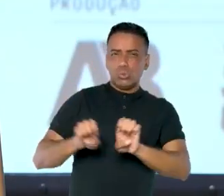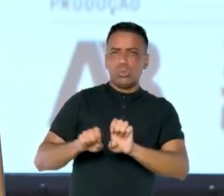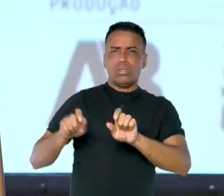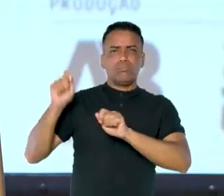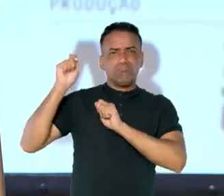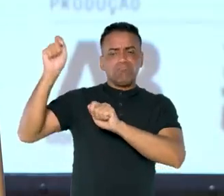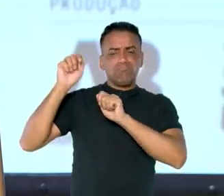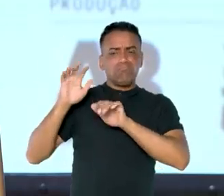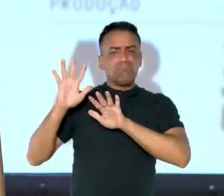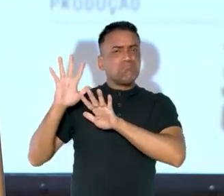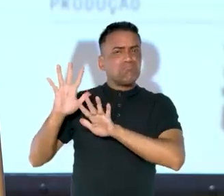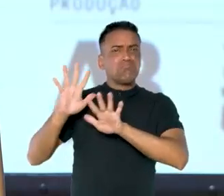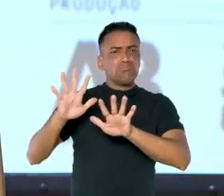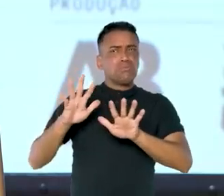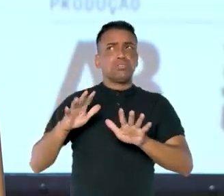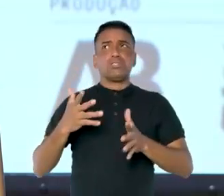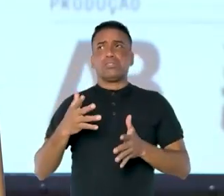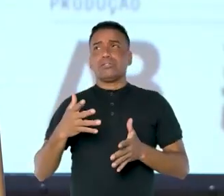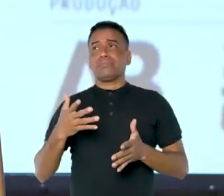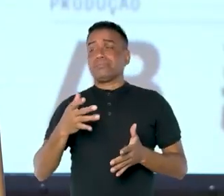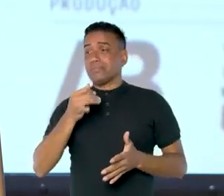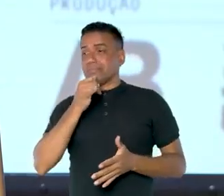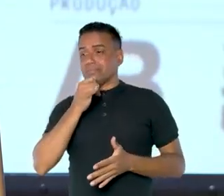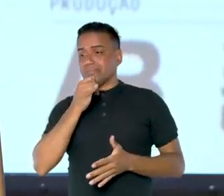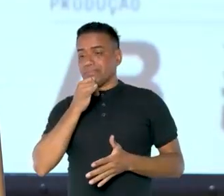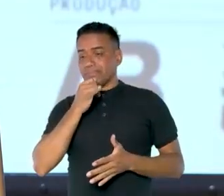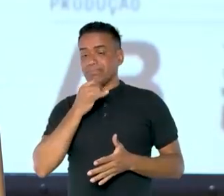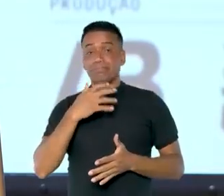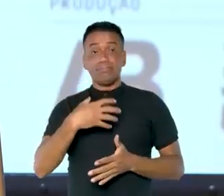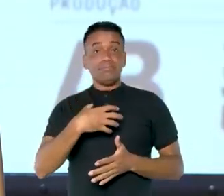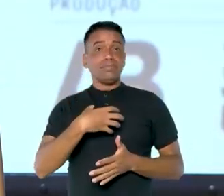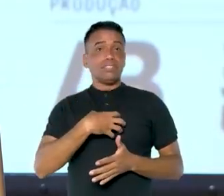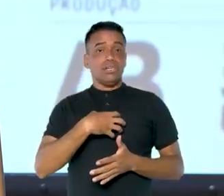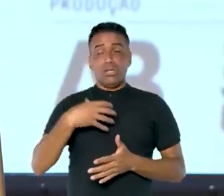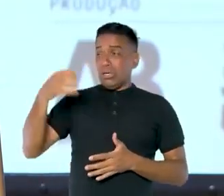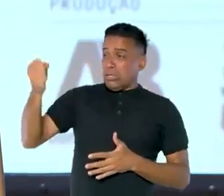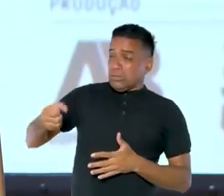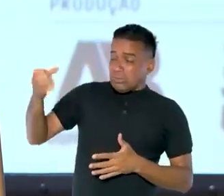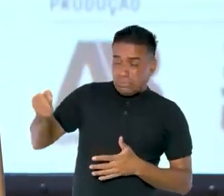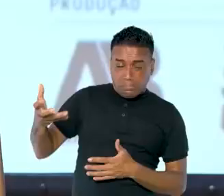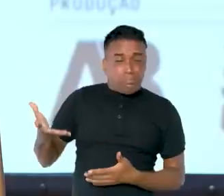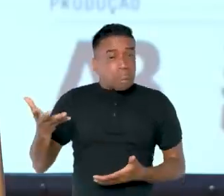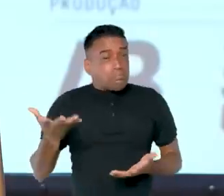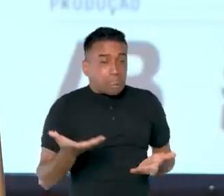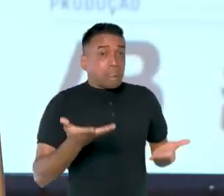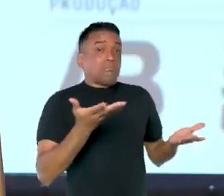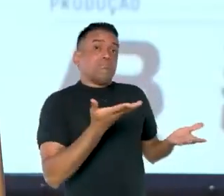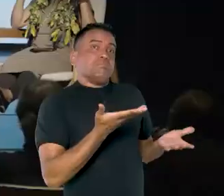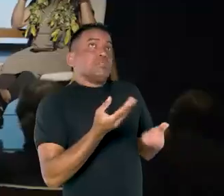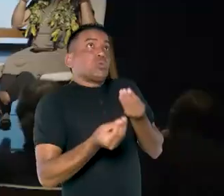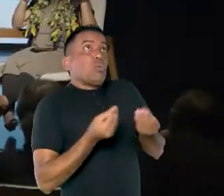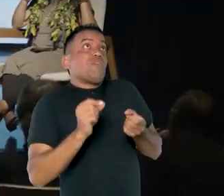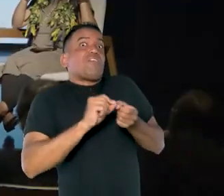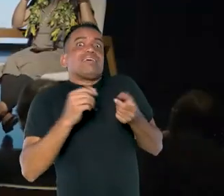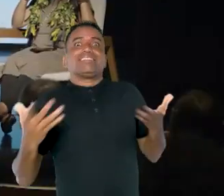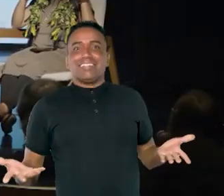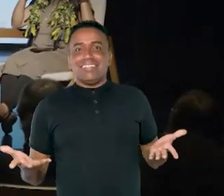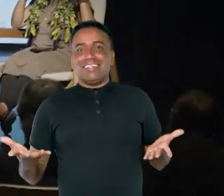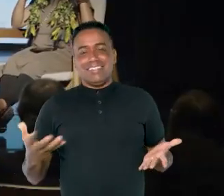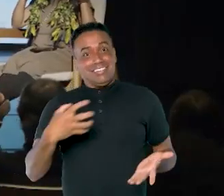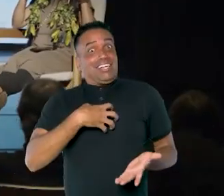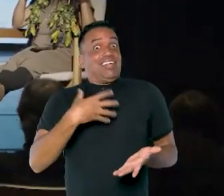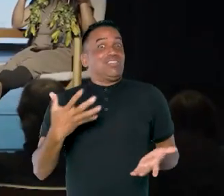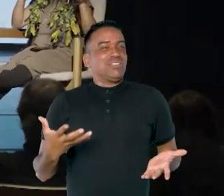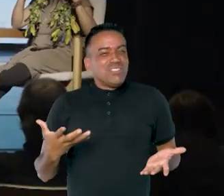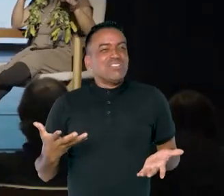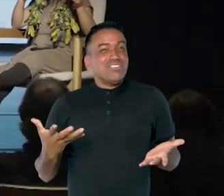lógica mais de o jeito branco de se fazer, né? Como é essa incidência para você? Eu